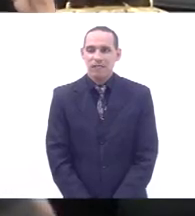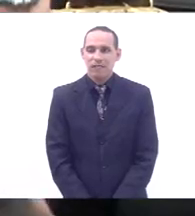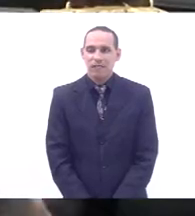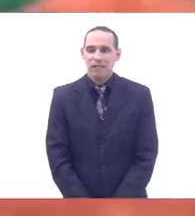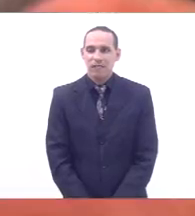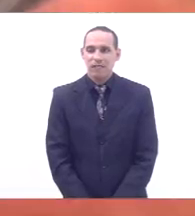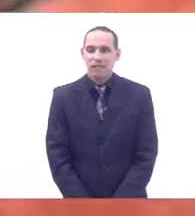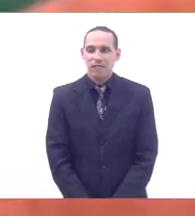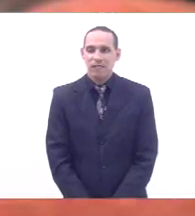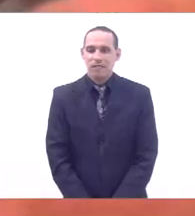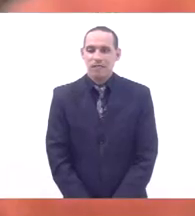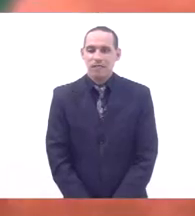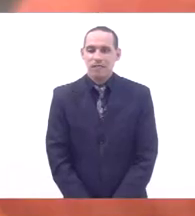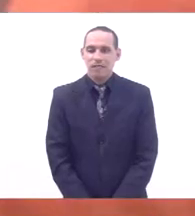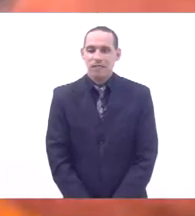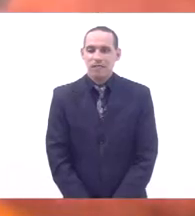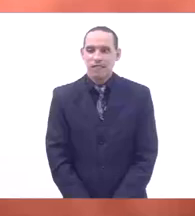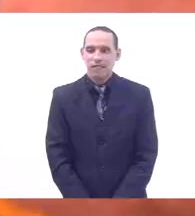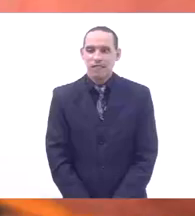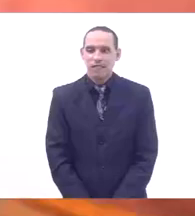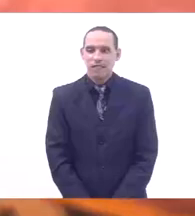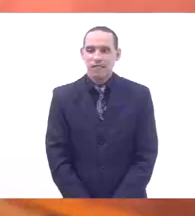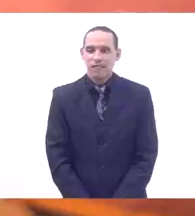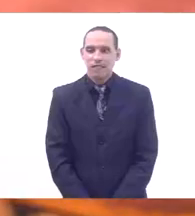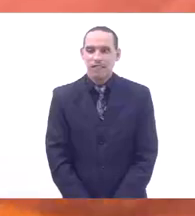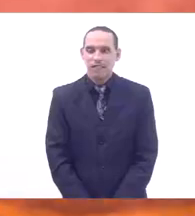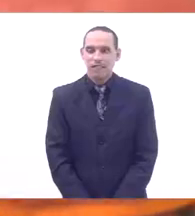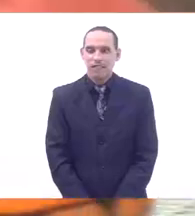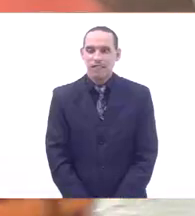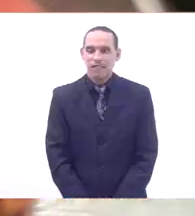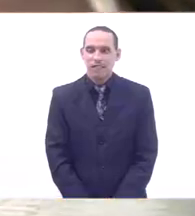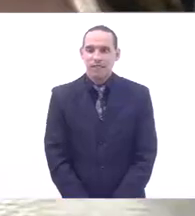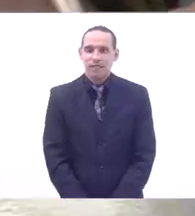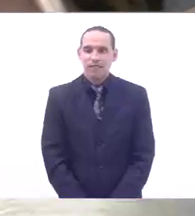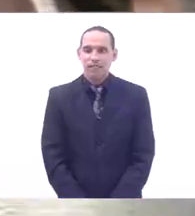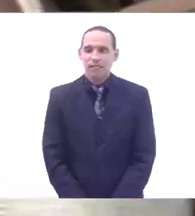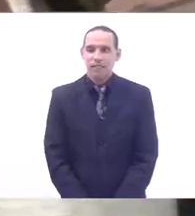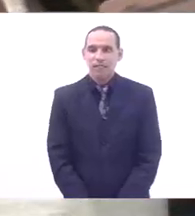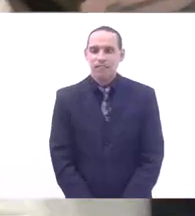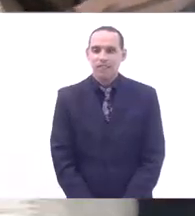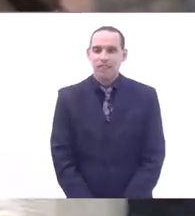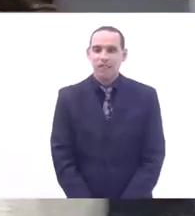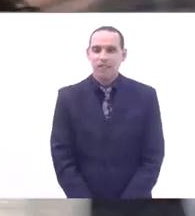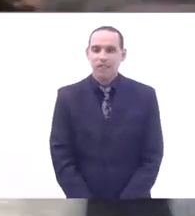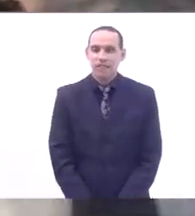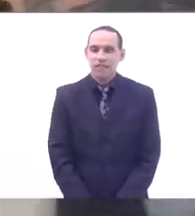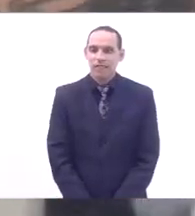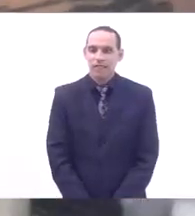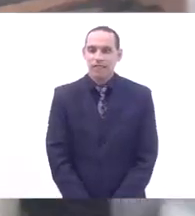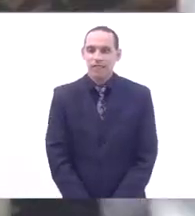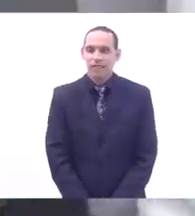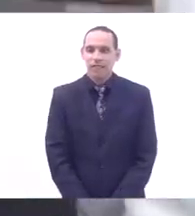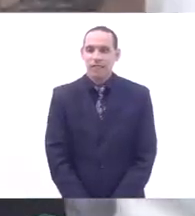Bará, olô, Yuni, bará, mojo, bagô. Só quer botar. Ele é igual.